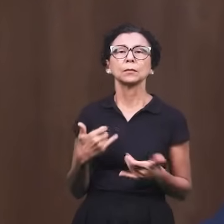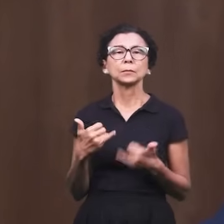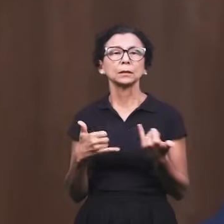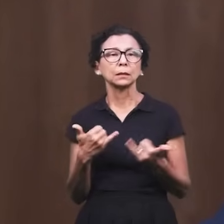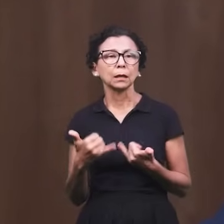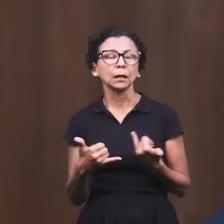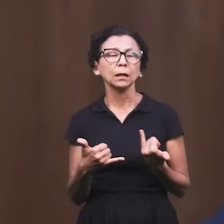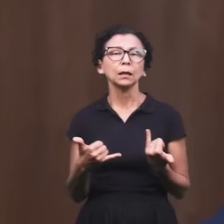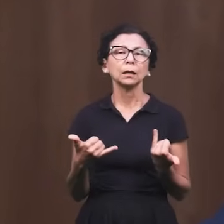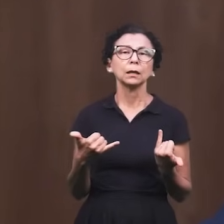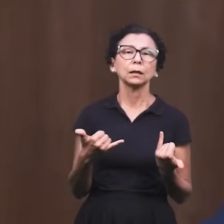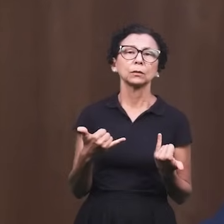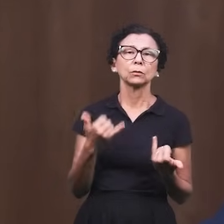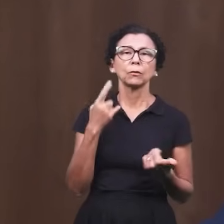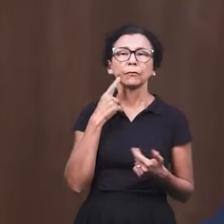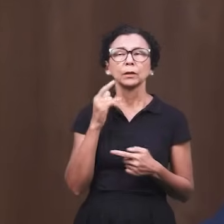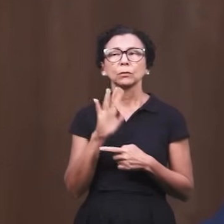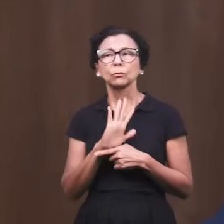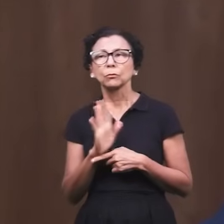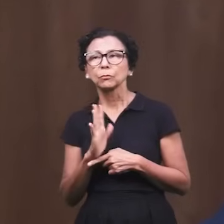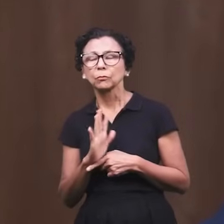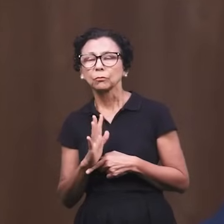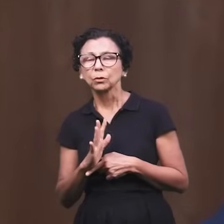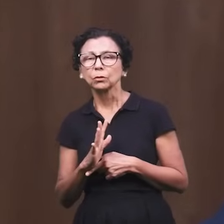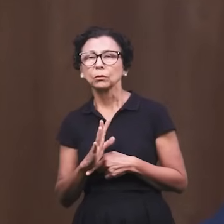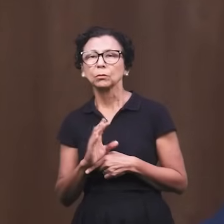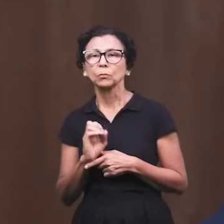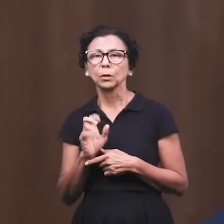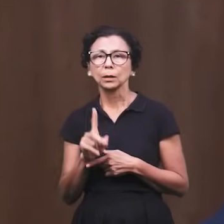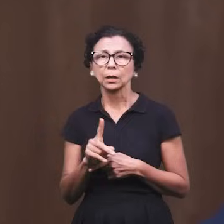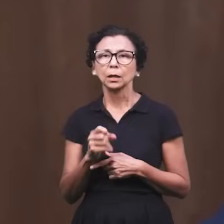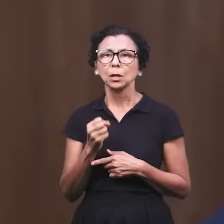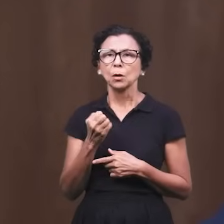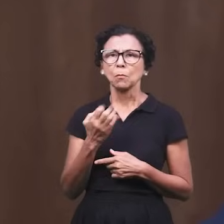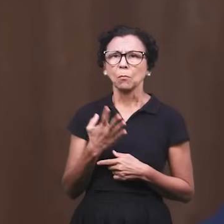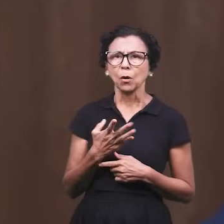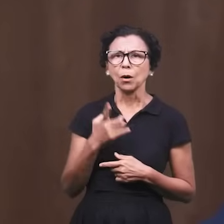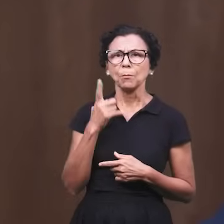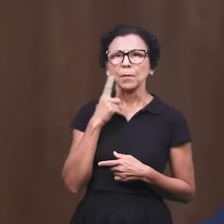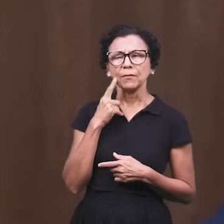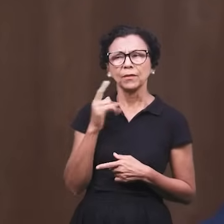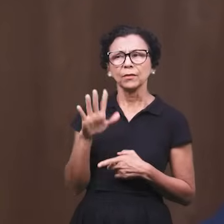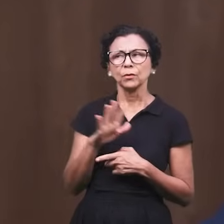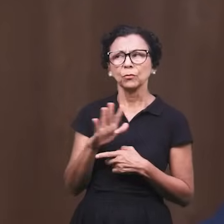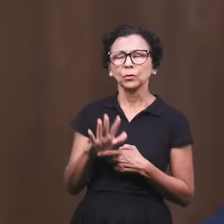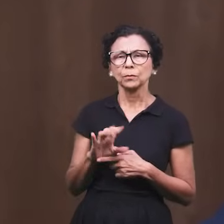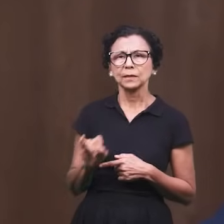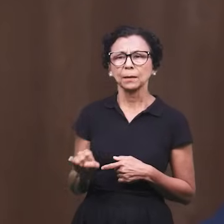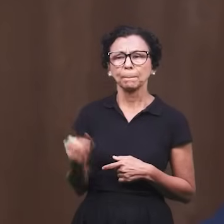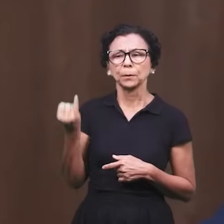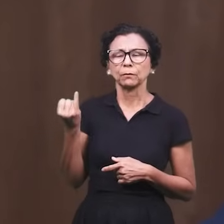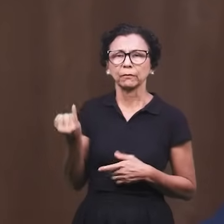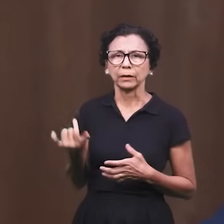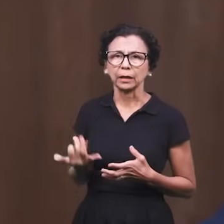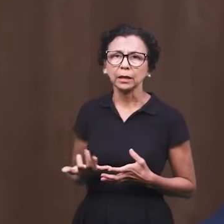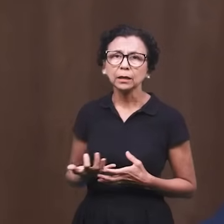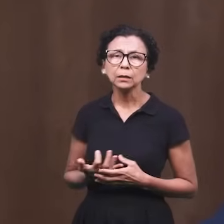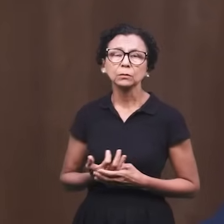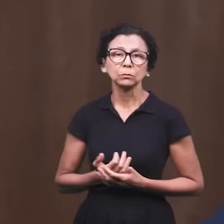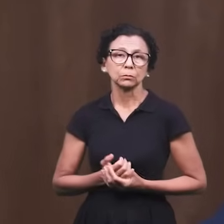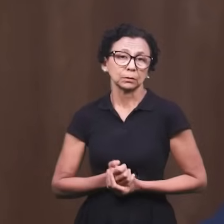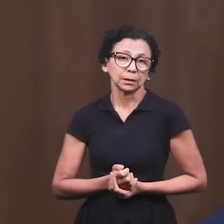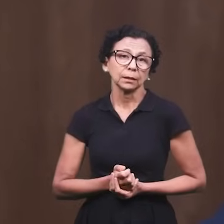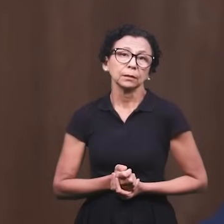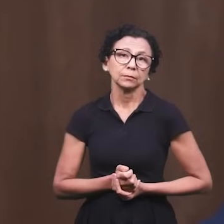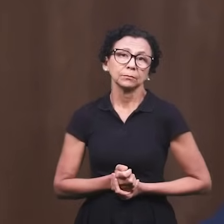filme histórico, um filme que vai te acrescentar, que amanhã numa prova ou em um determinado momento da sua vida, aquilo